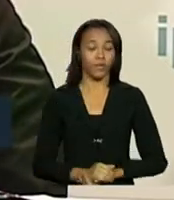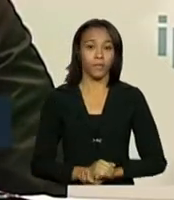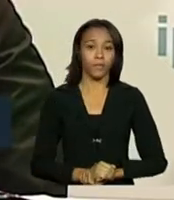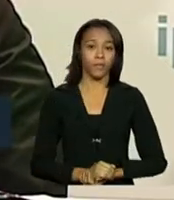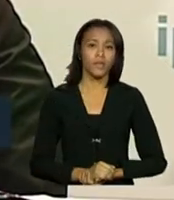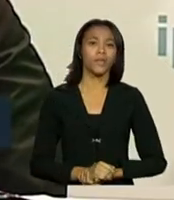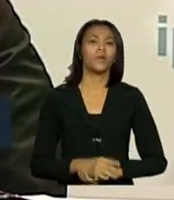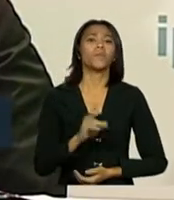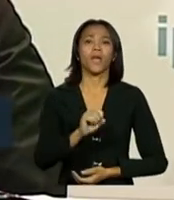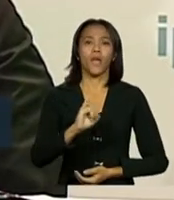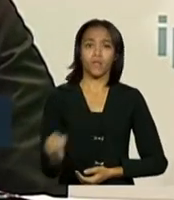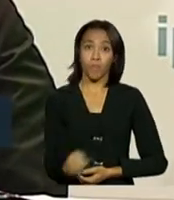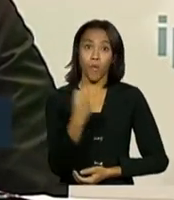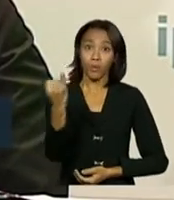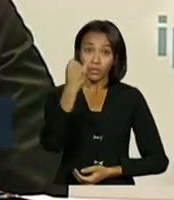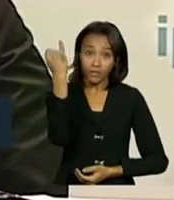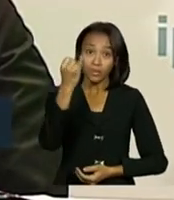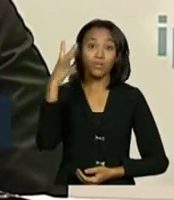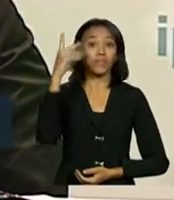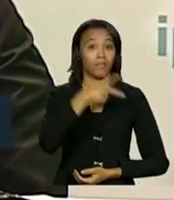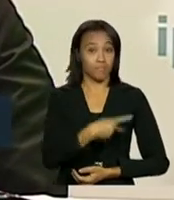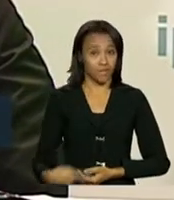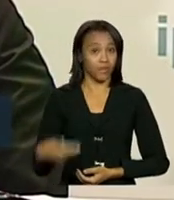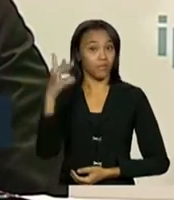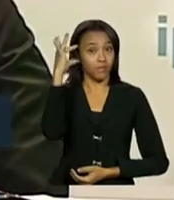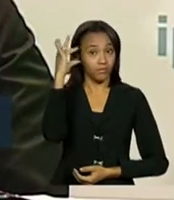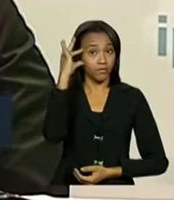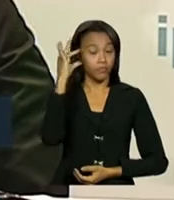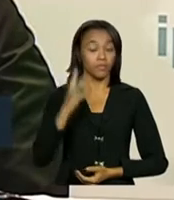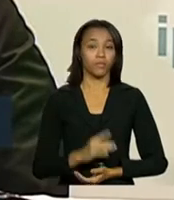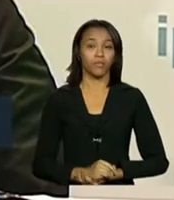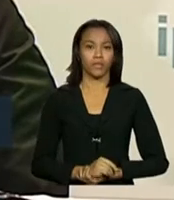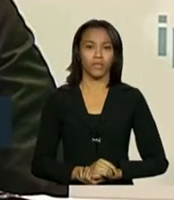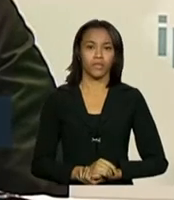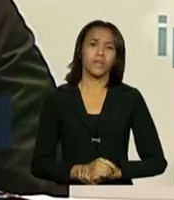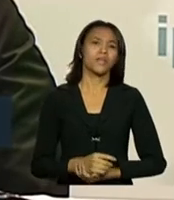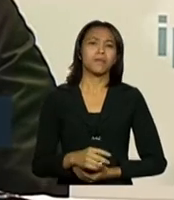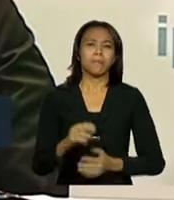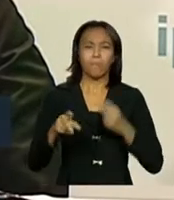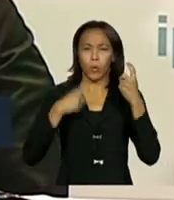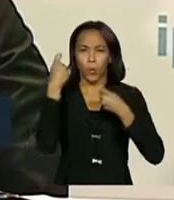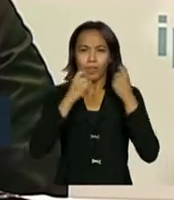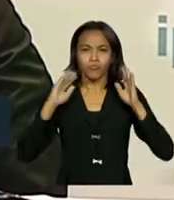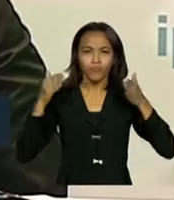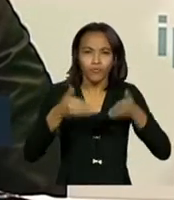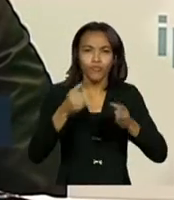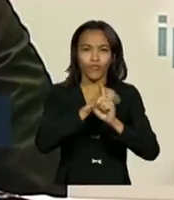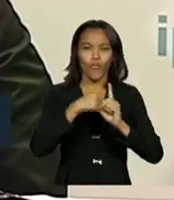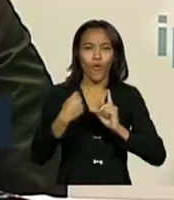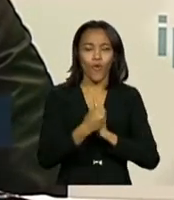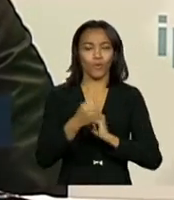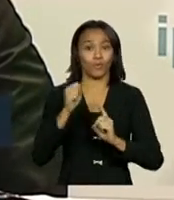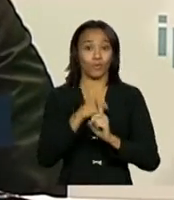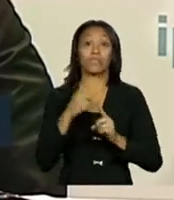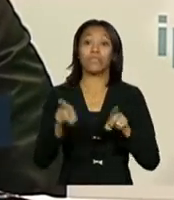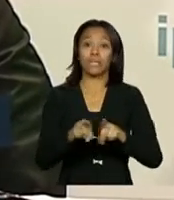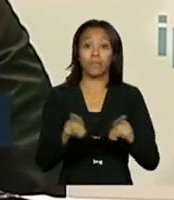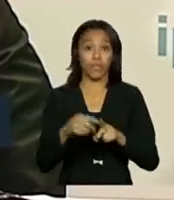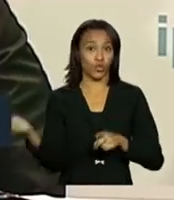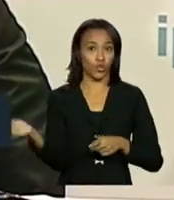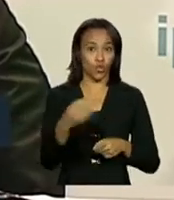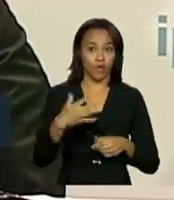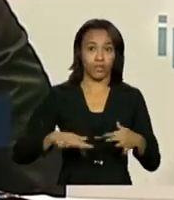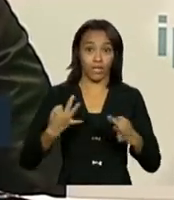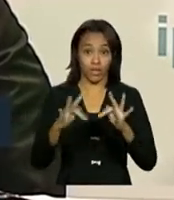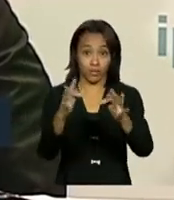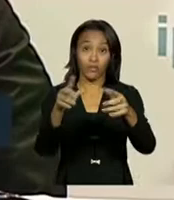a importância que ela daria à questão social, às novas tecnologias e à questão da